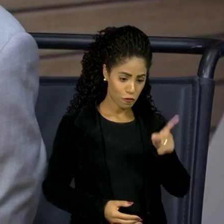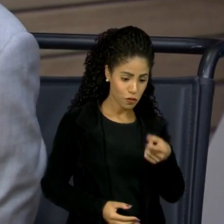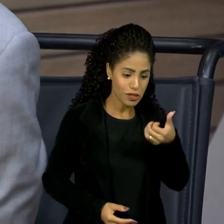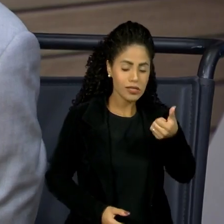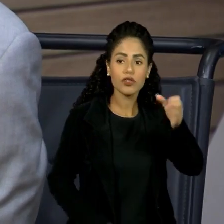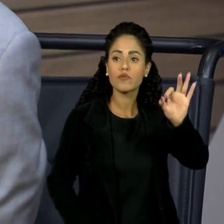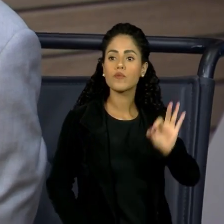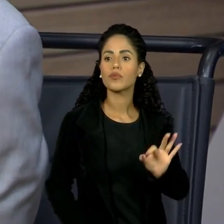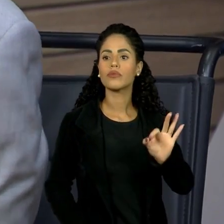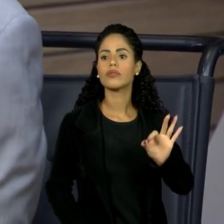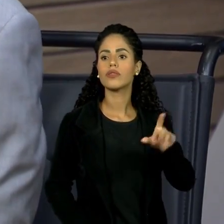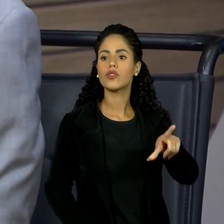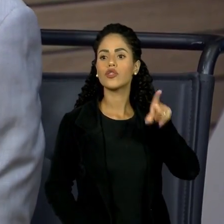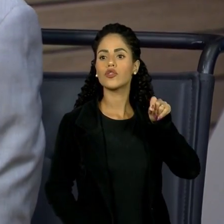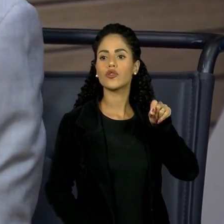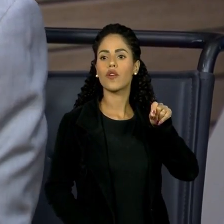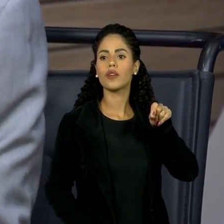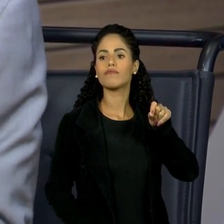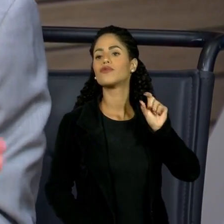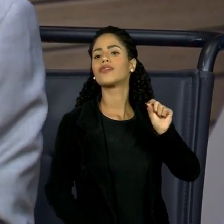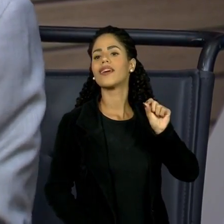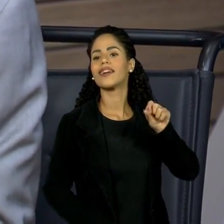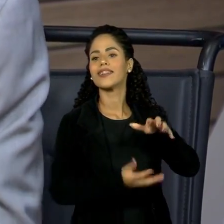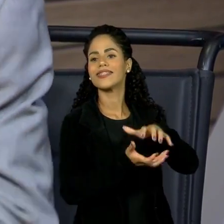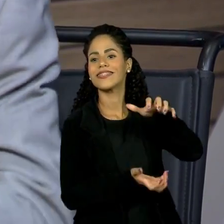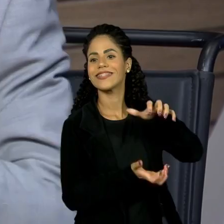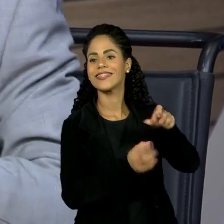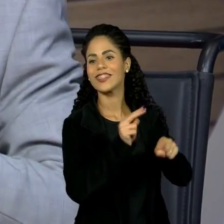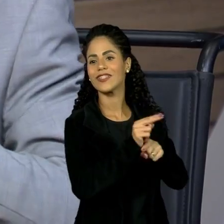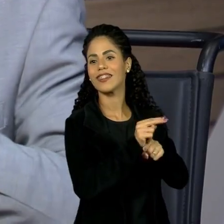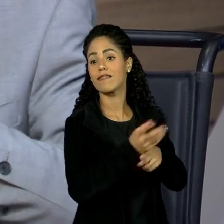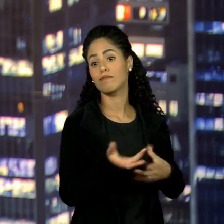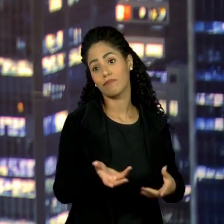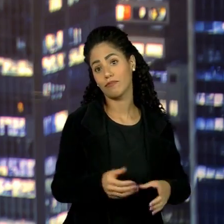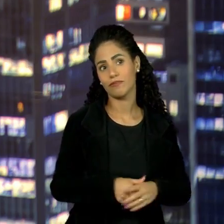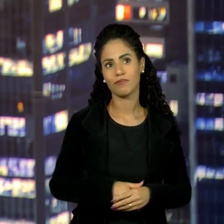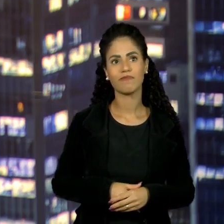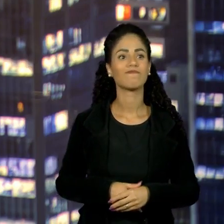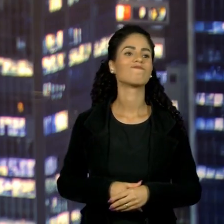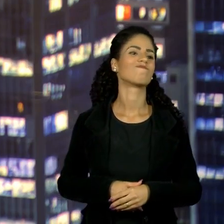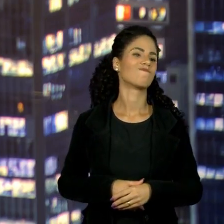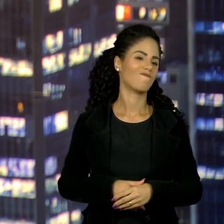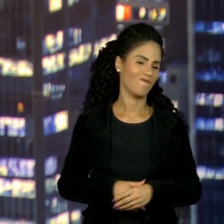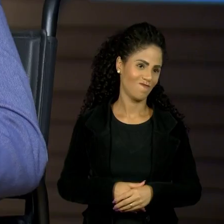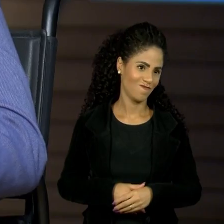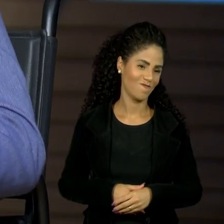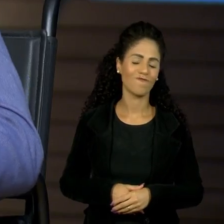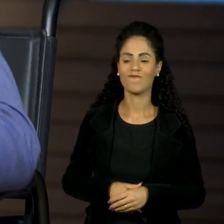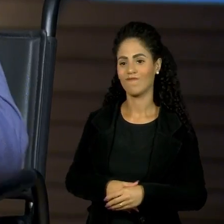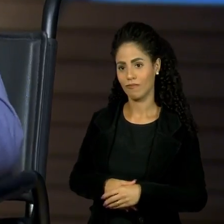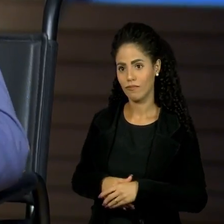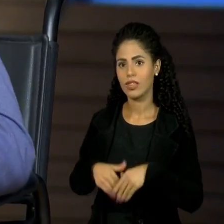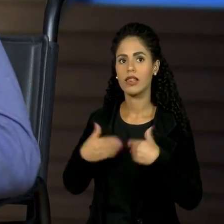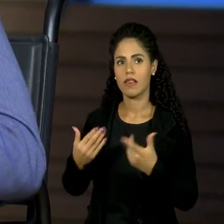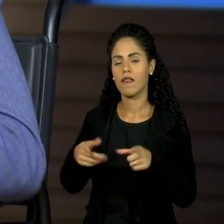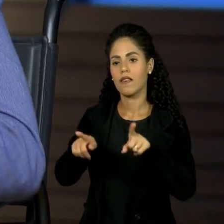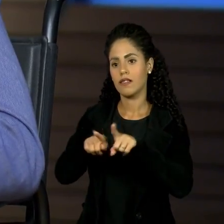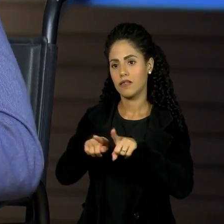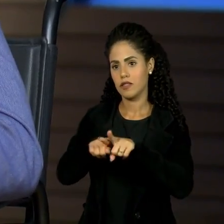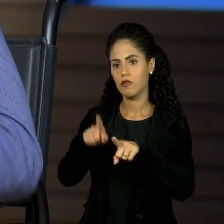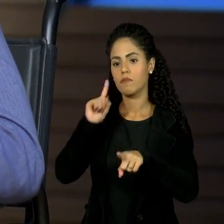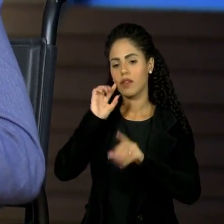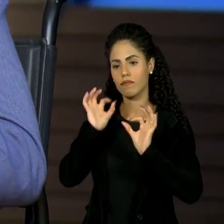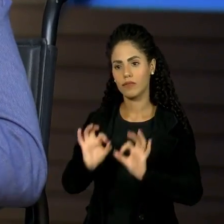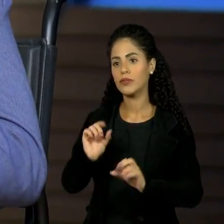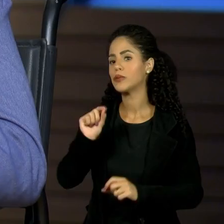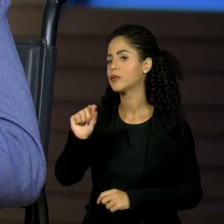0,6% optam por geriatria. Não vai dar certo. A conta não fecha, né? Ô Rita, inclusive, uma coisa que eu tenho falado ultimamente